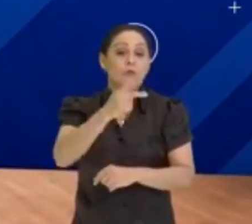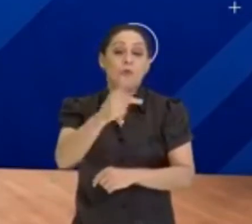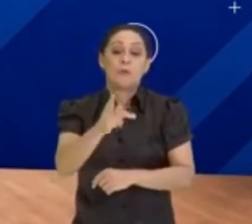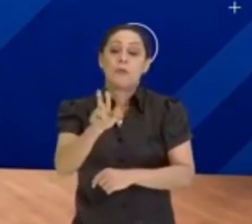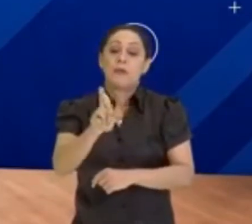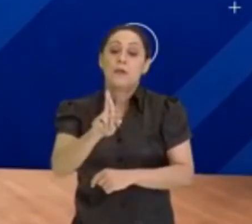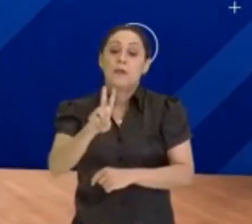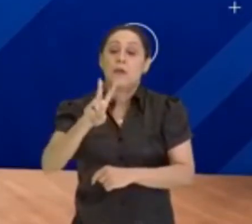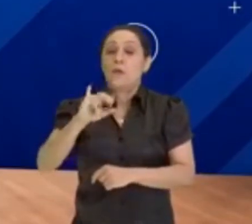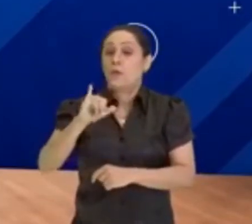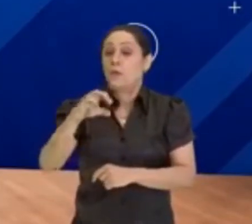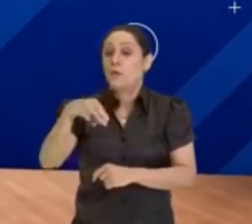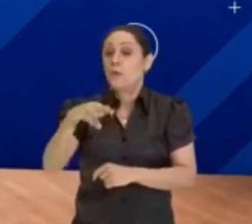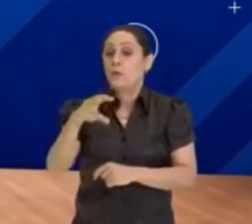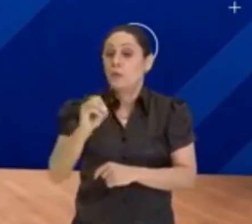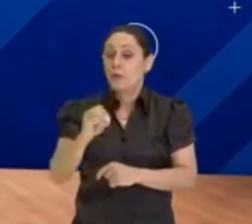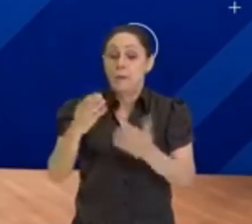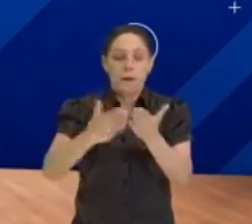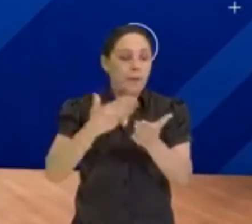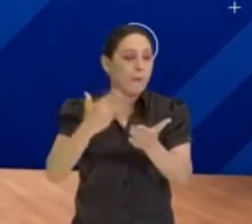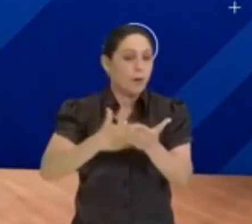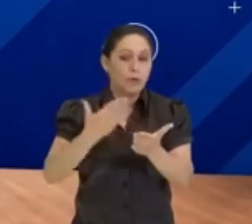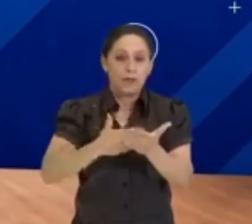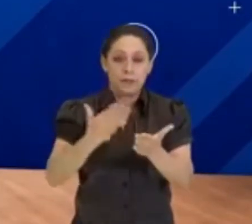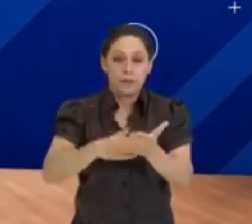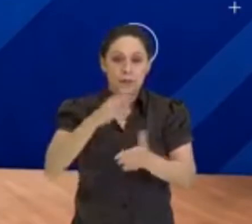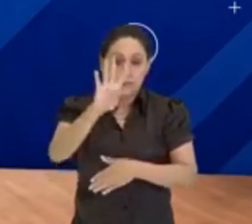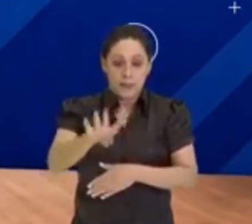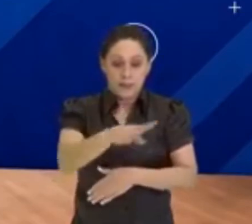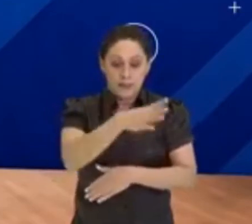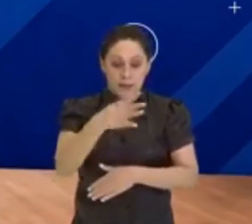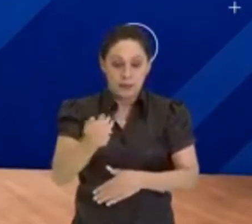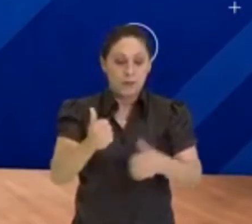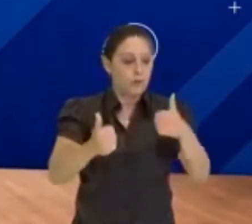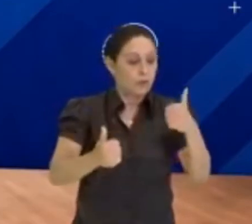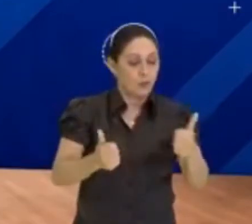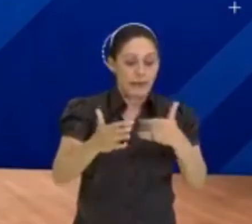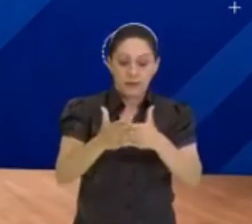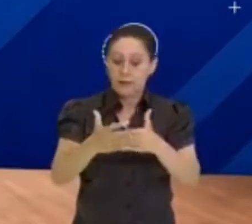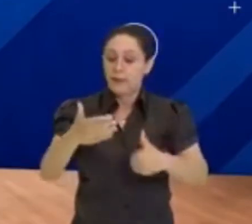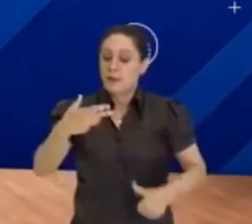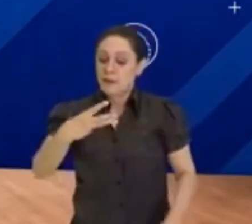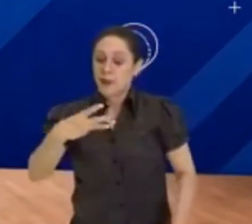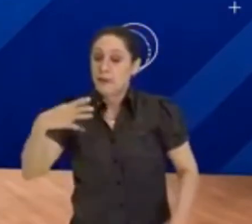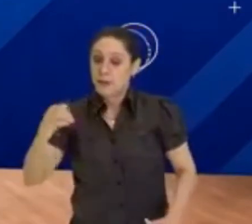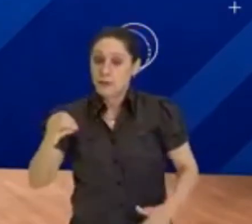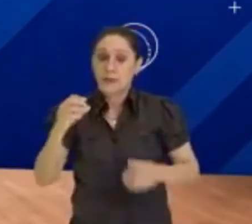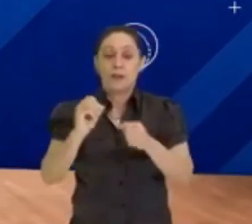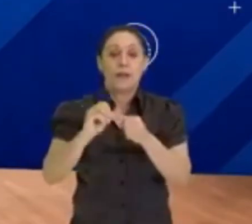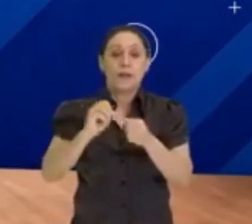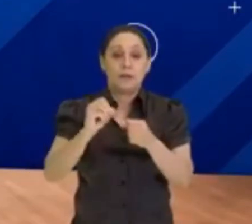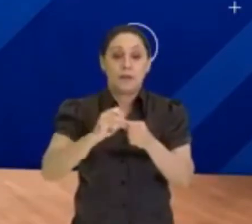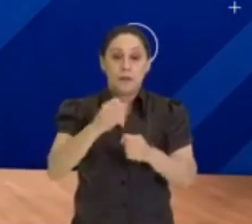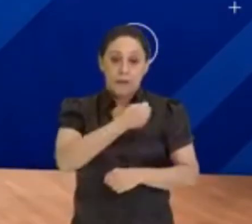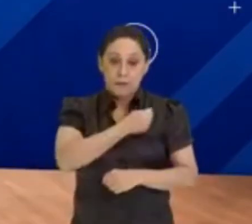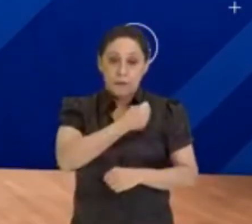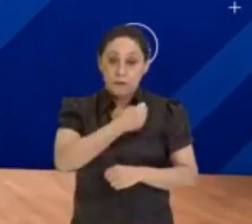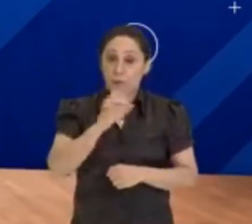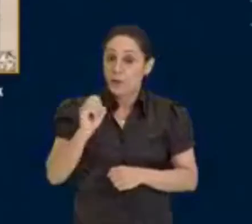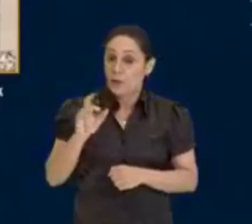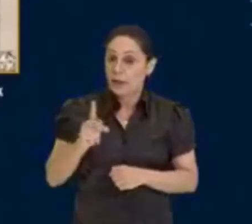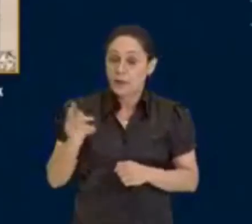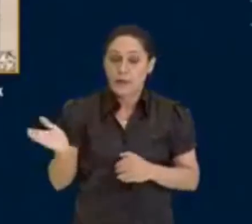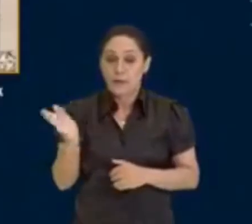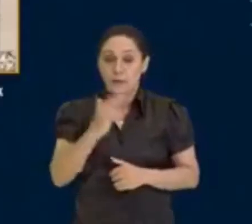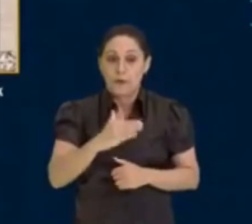vai fazer isso. Preparo do caderninho, já fez a tabela. De 1 a 30, a gente vai fazer esses múltiplos aí, ok? Então,